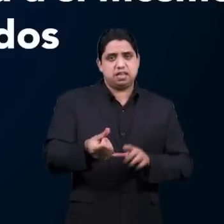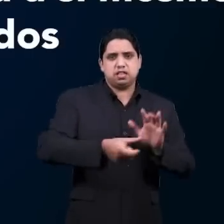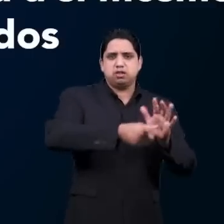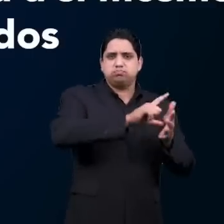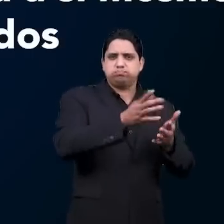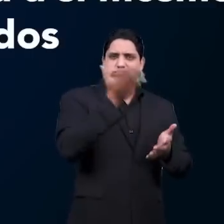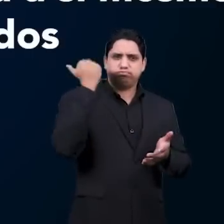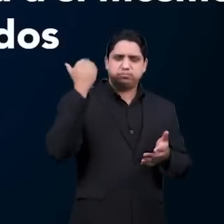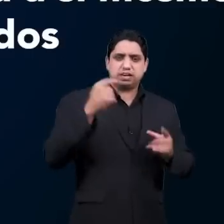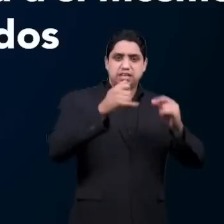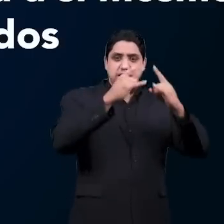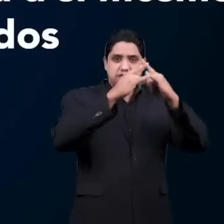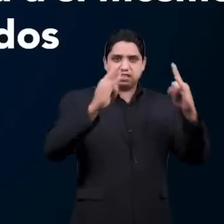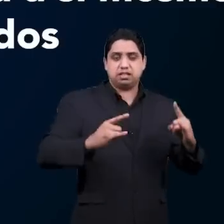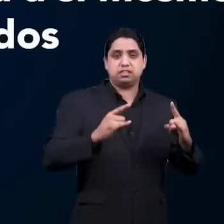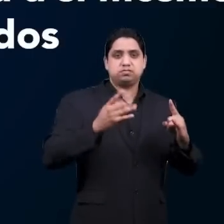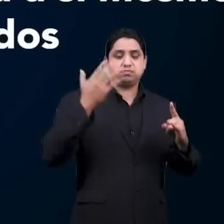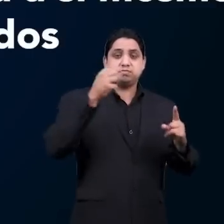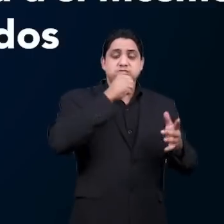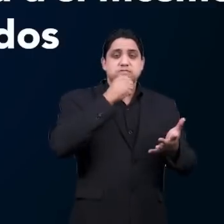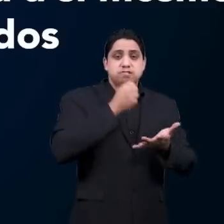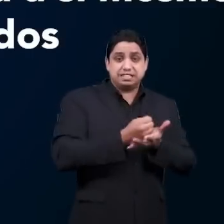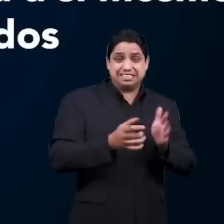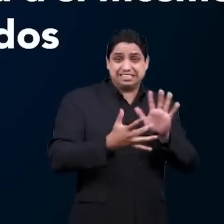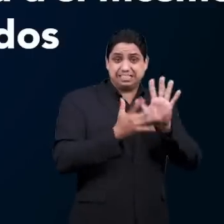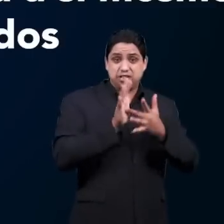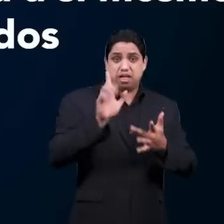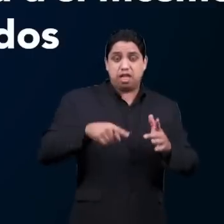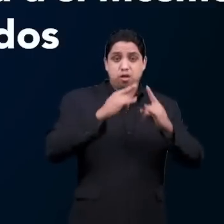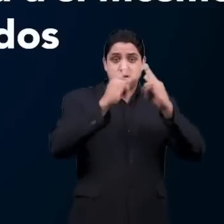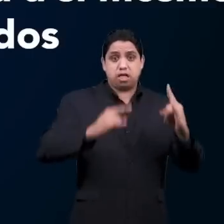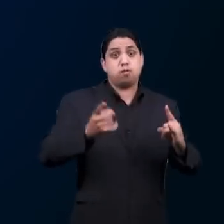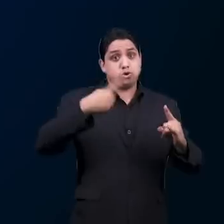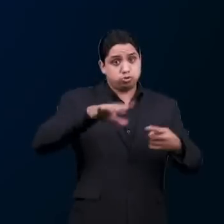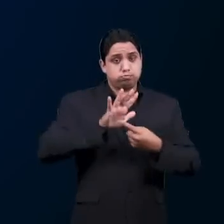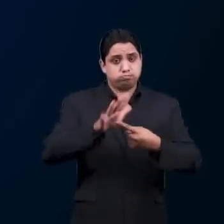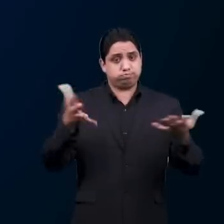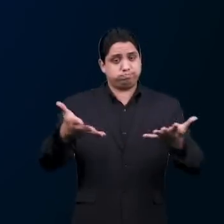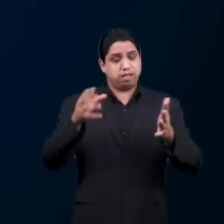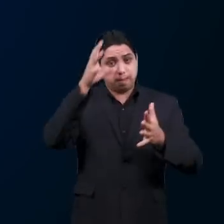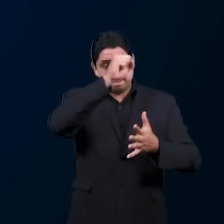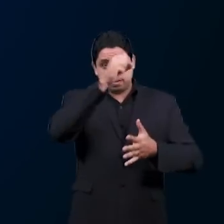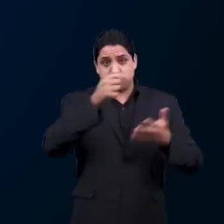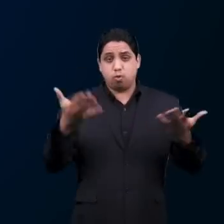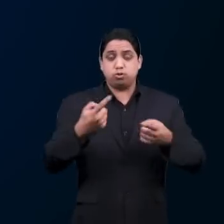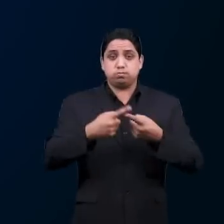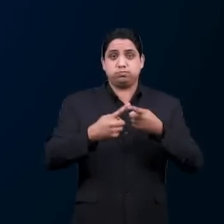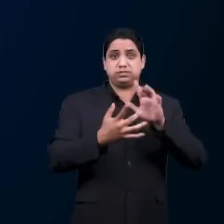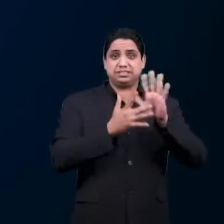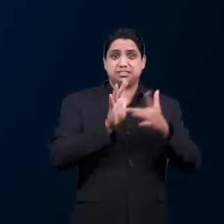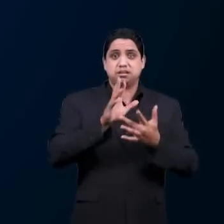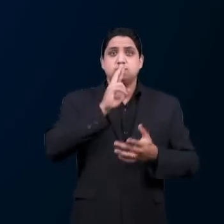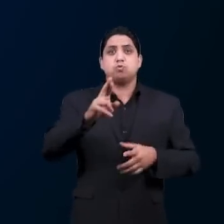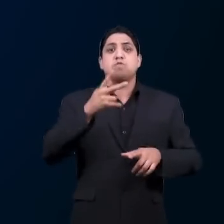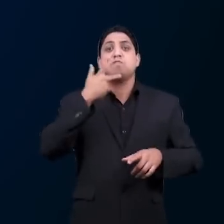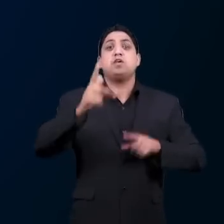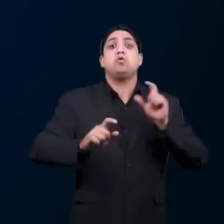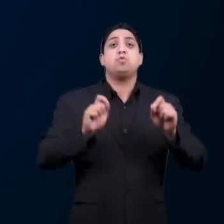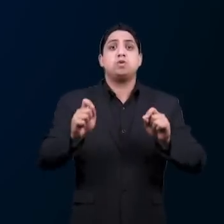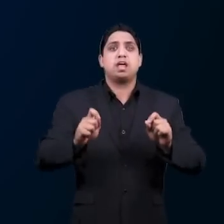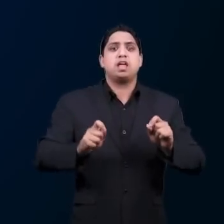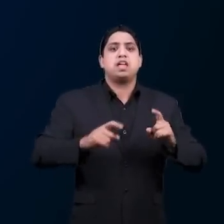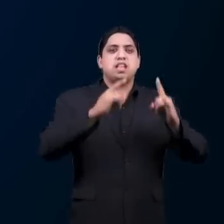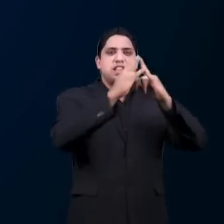Testamento, Jesus é o templo, e é esse recurso que nós estamos abordando. Porque Jesus respondeu e